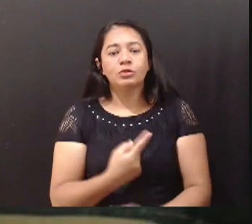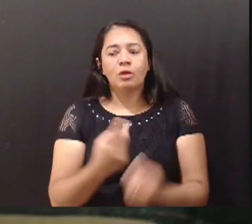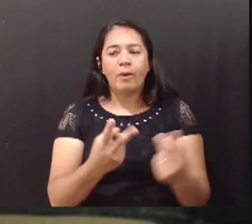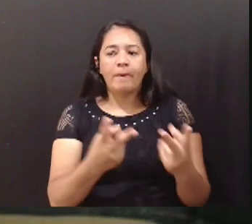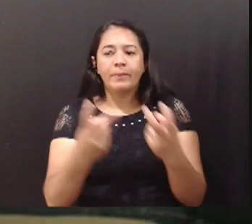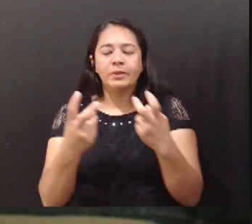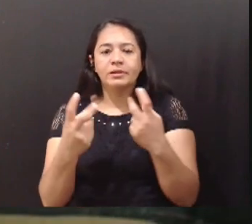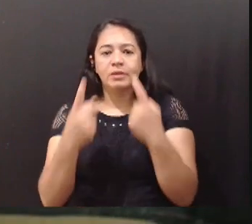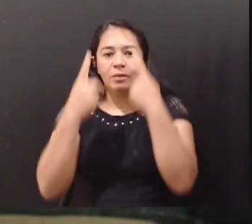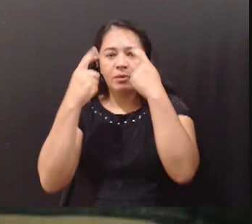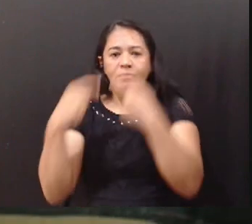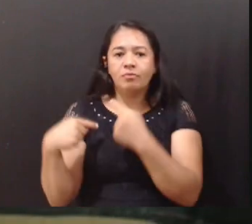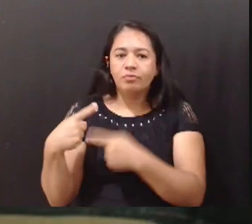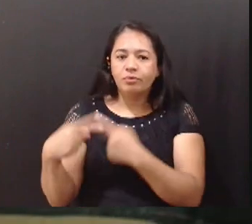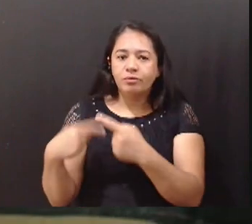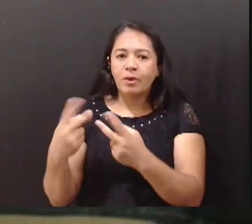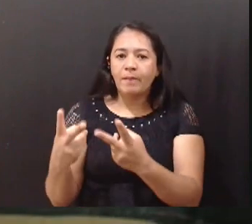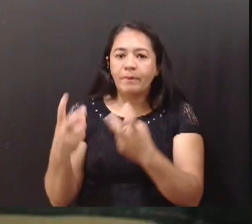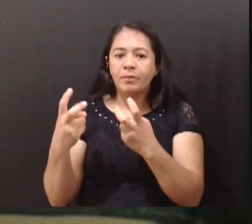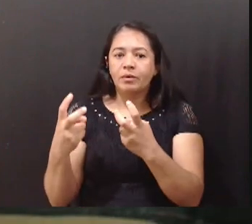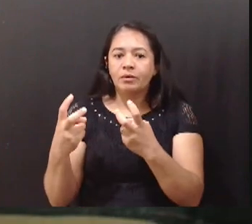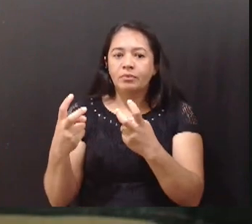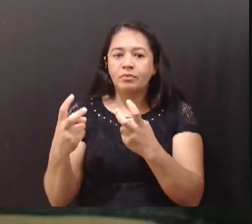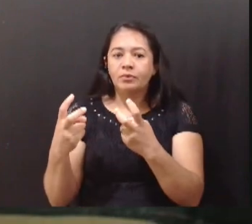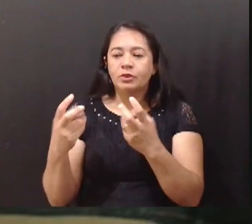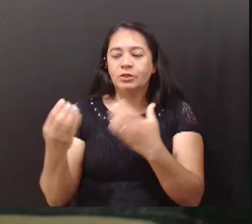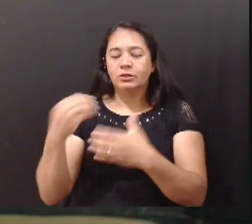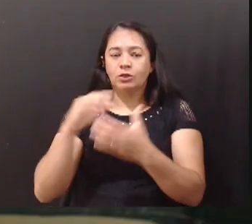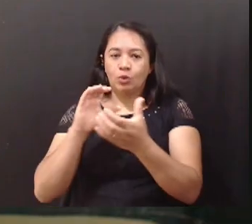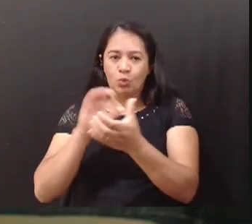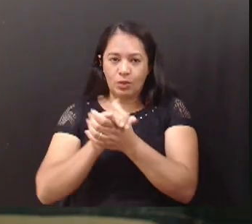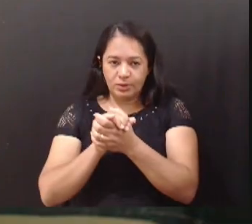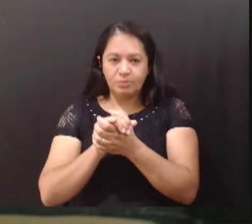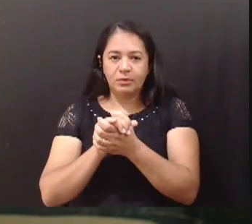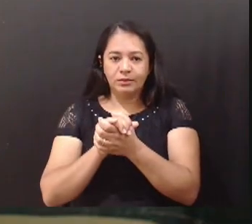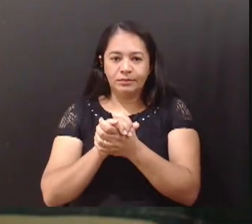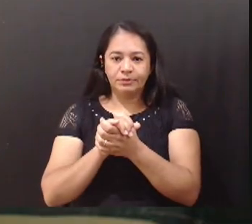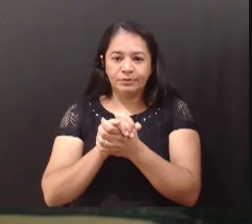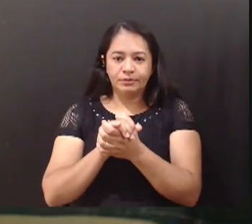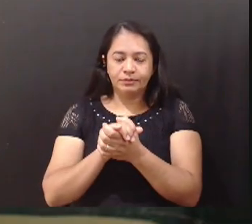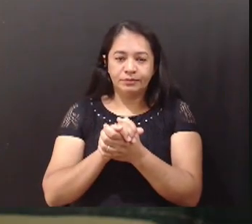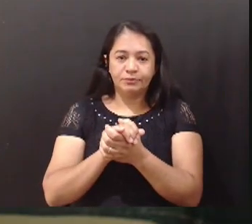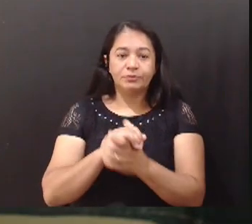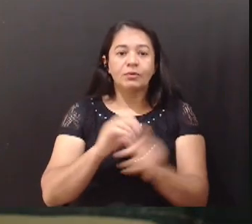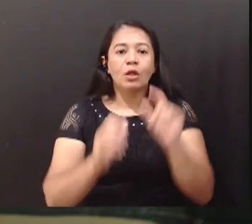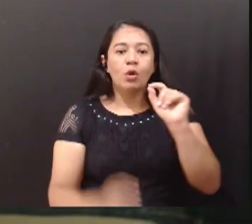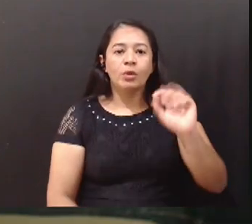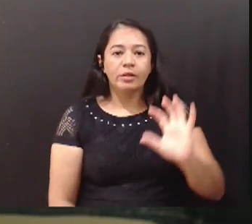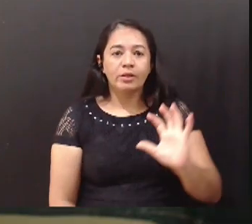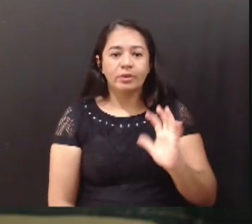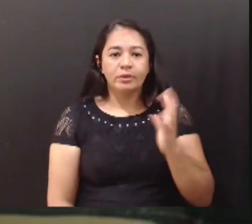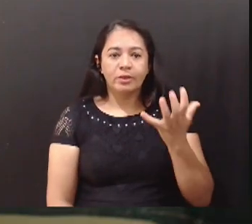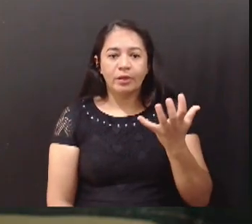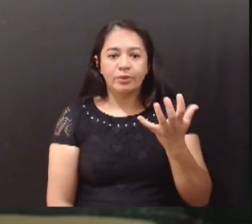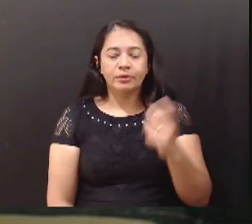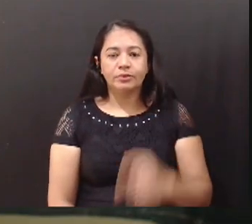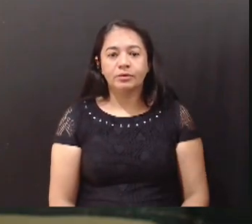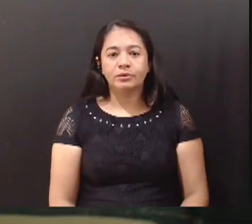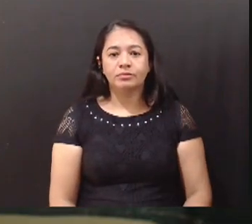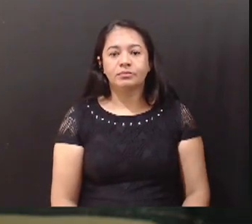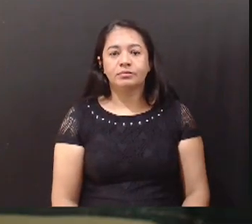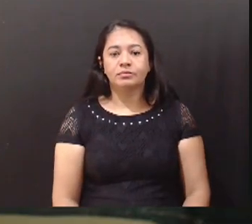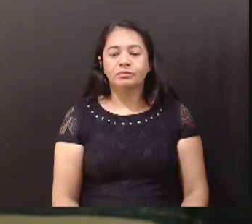violência conjugal, né? Uhum. Conjugal. E aí, o que acontece? Eu conversando com a Yara agora antes de entrar no